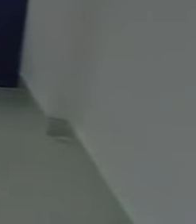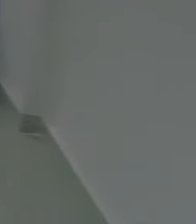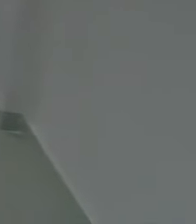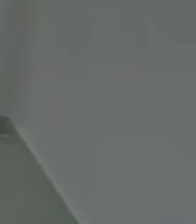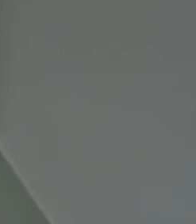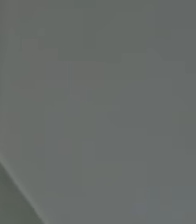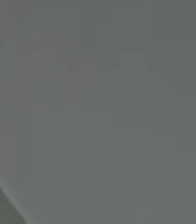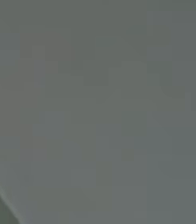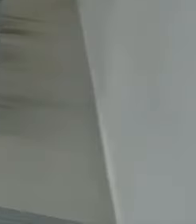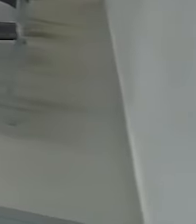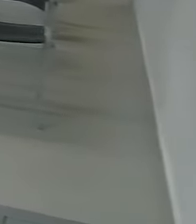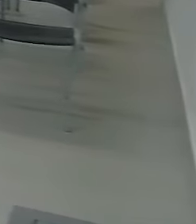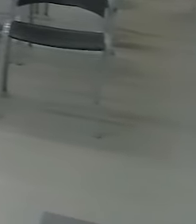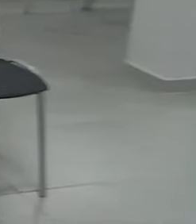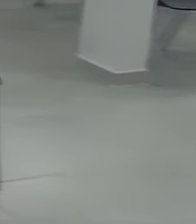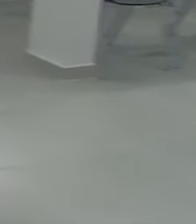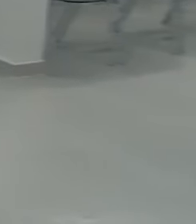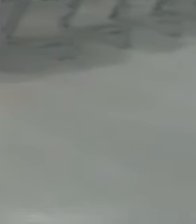Auditório amplo e moderno.